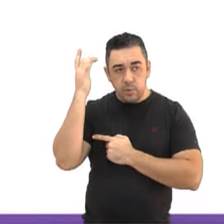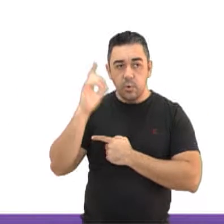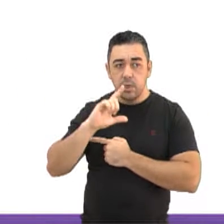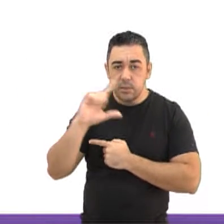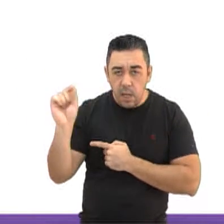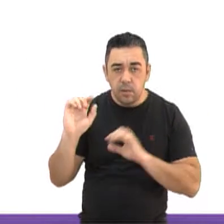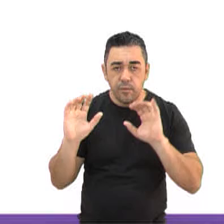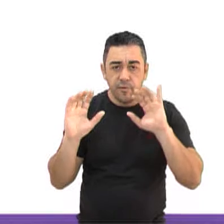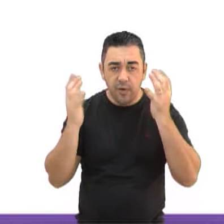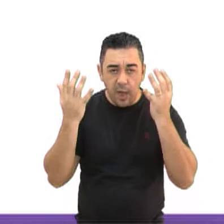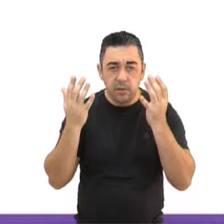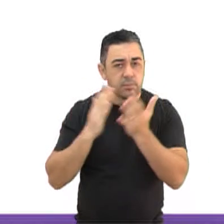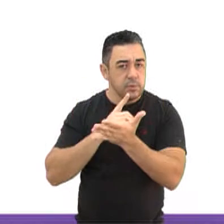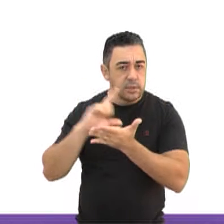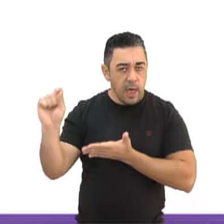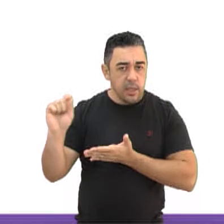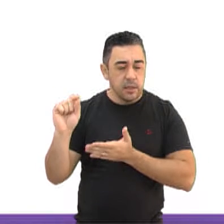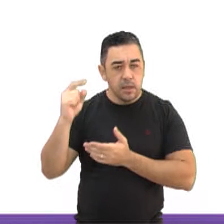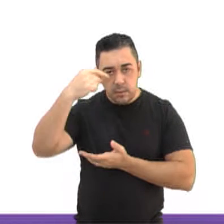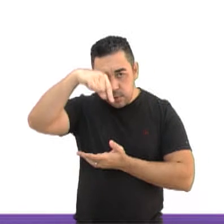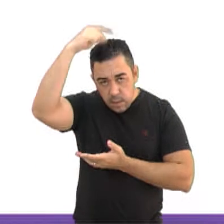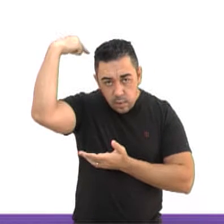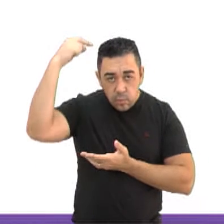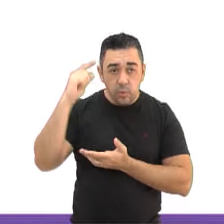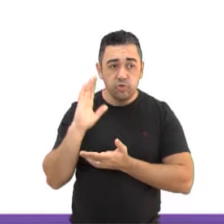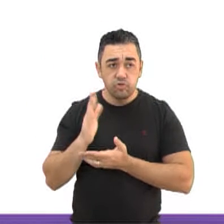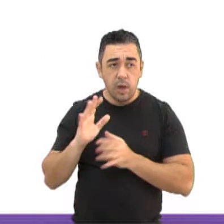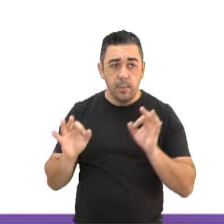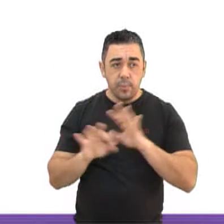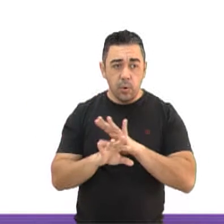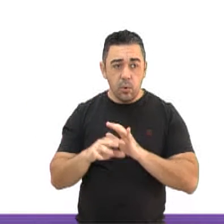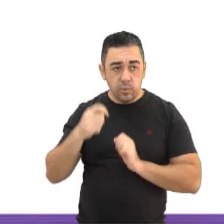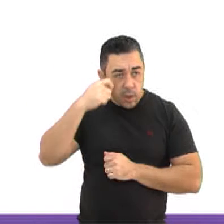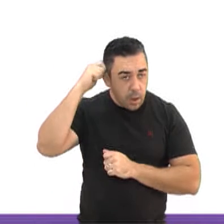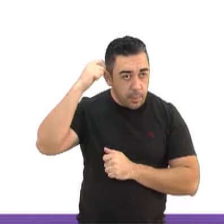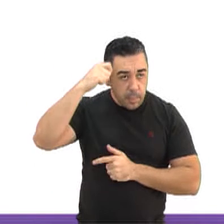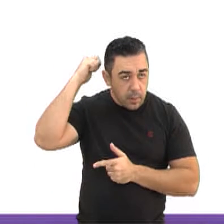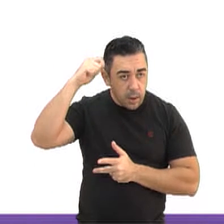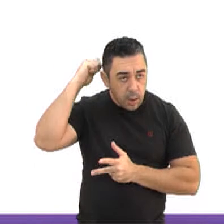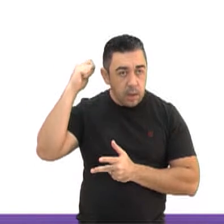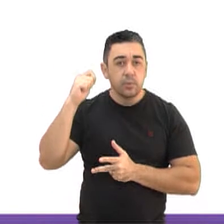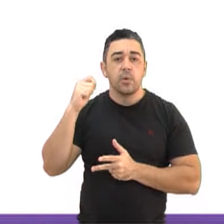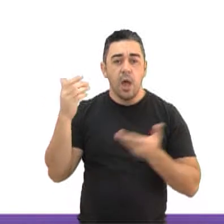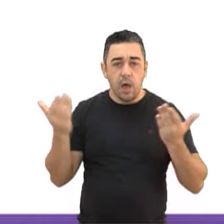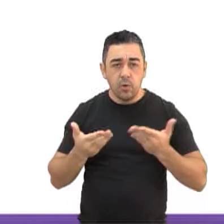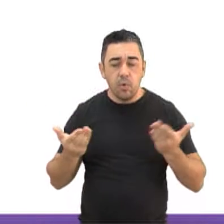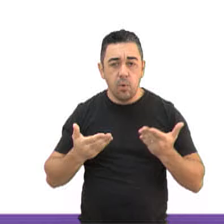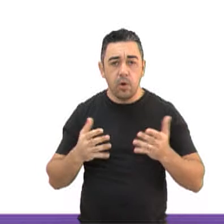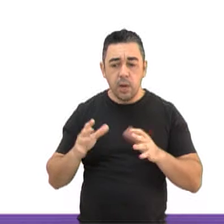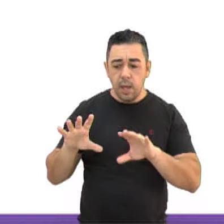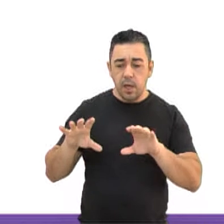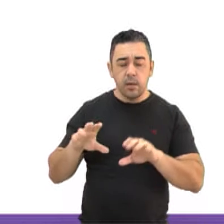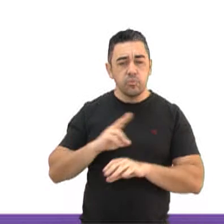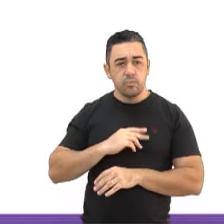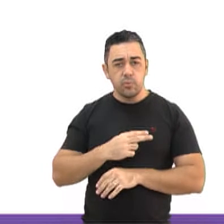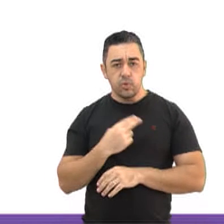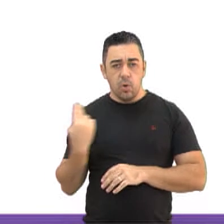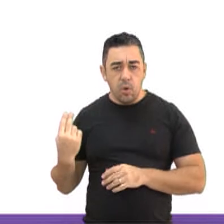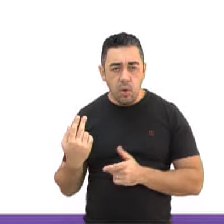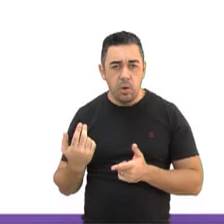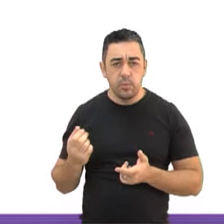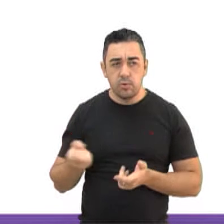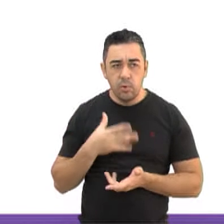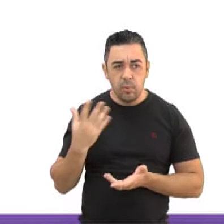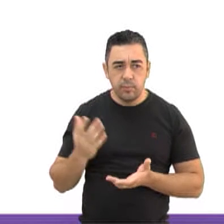de festa, na saída de santo, desculpem, quando ele já vai, de cabeça raspada, vai receber aqui seu nome, seu novo